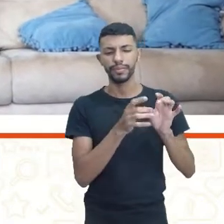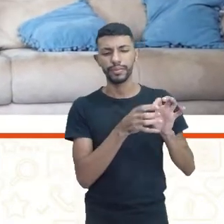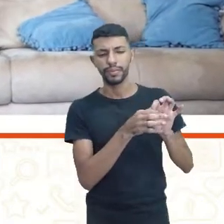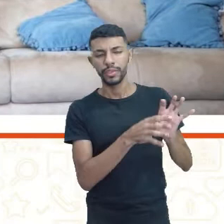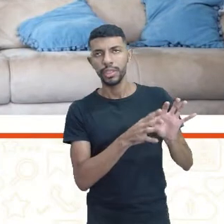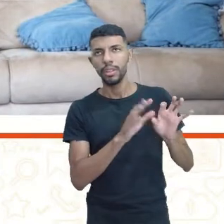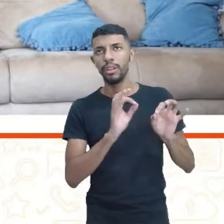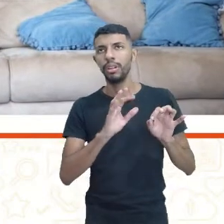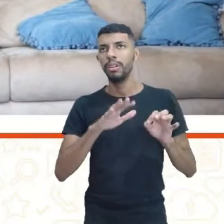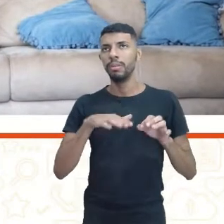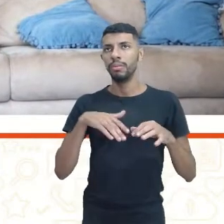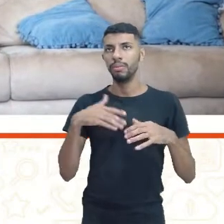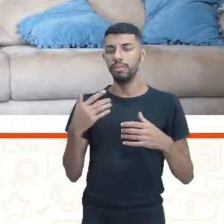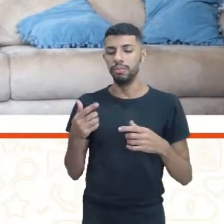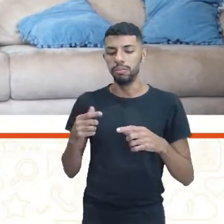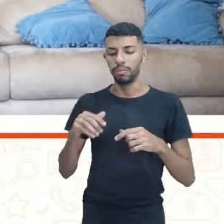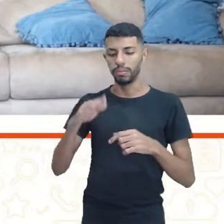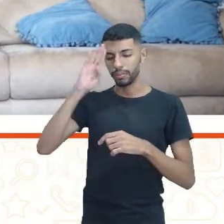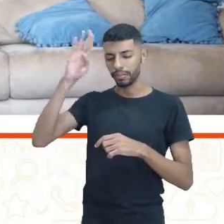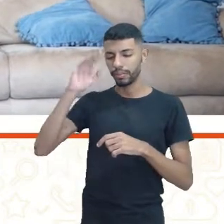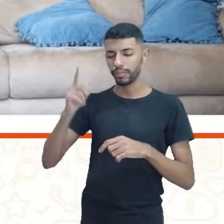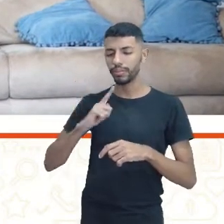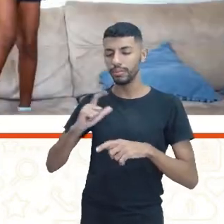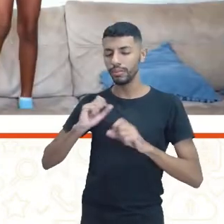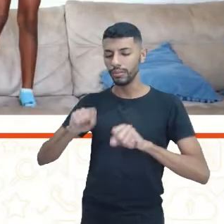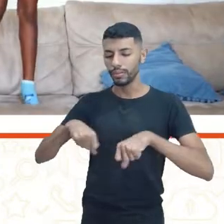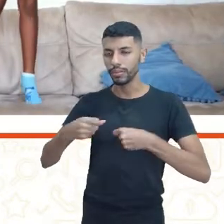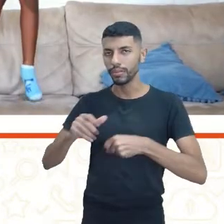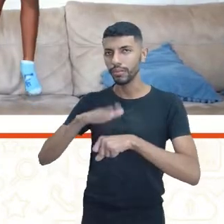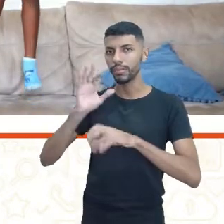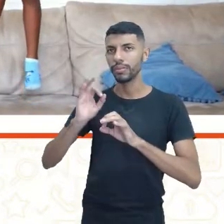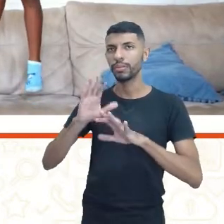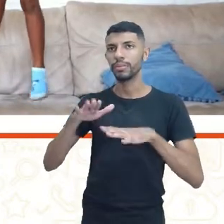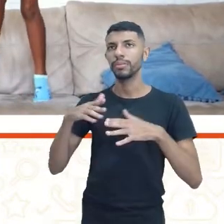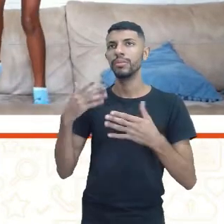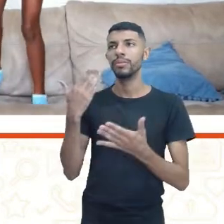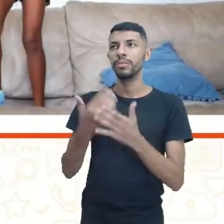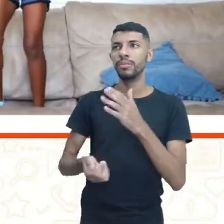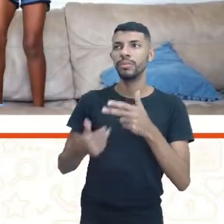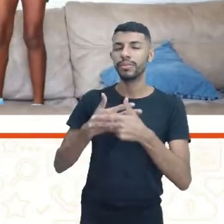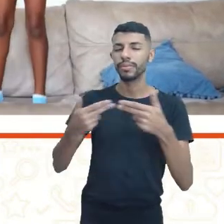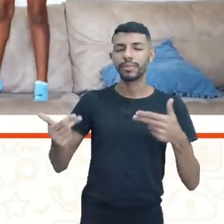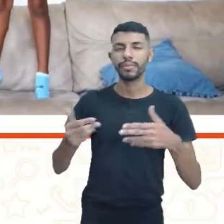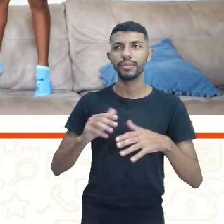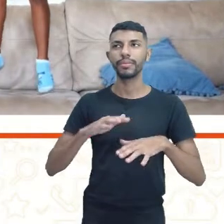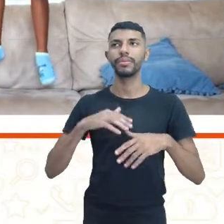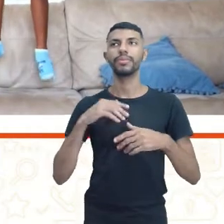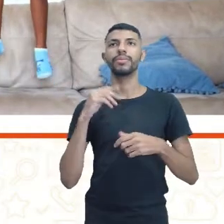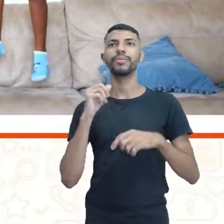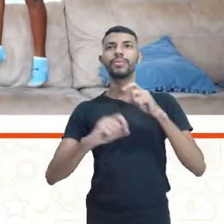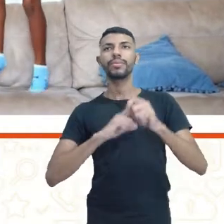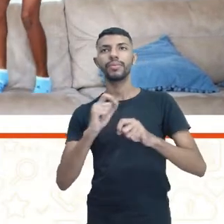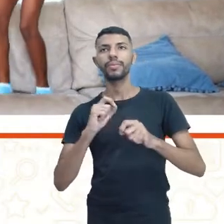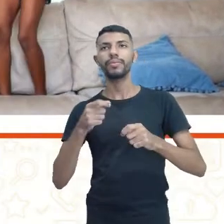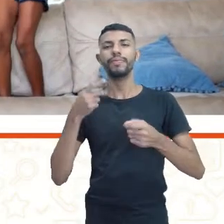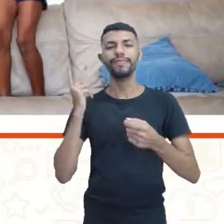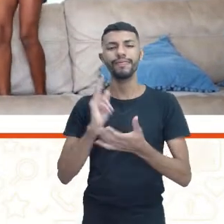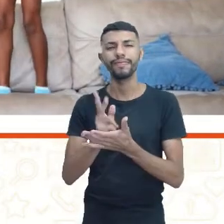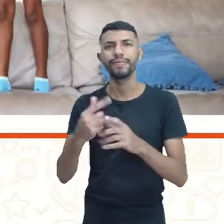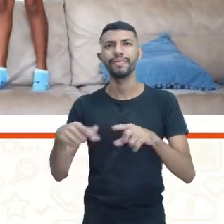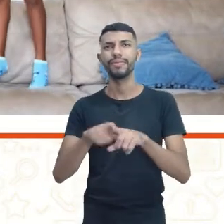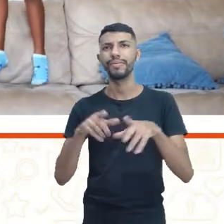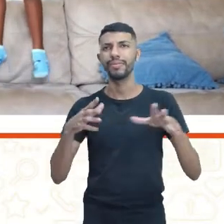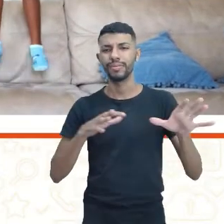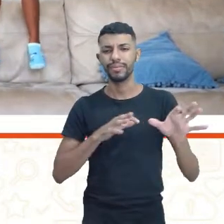exigem uma entrega por muito mais tempo. Eles perdem as coisas com muita frequência, não localizam o material, se desorganizam em